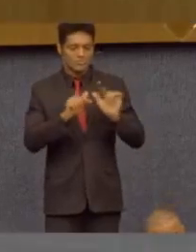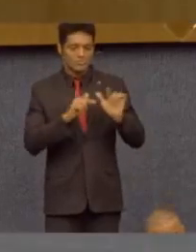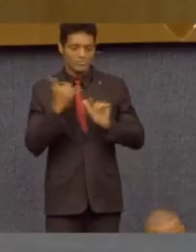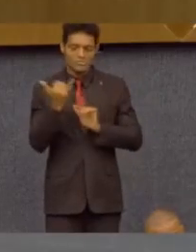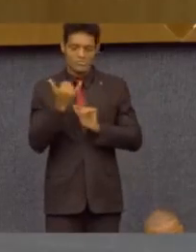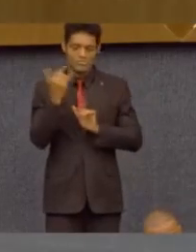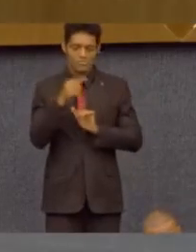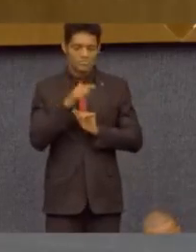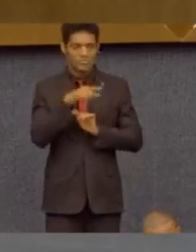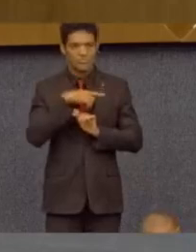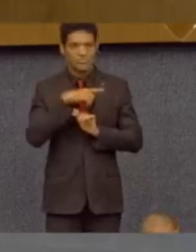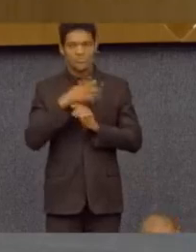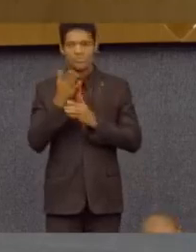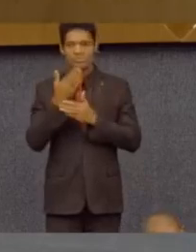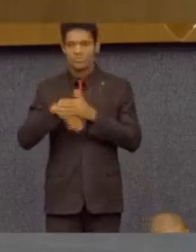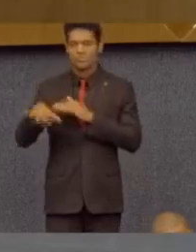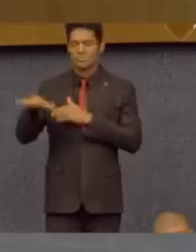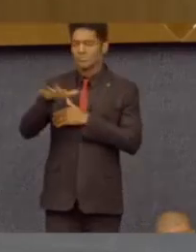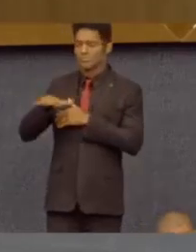nosso aglomerado.